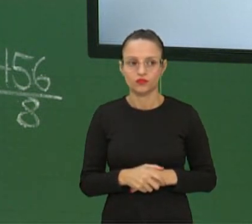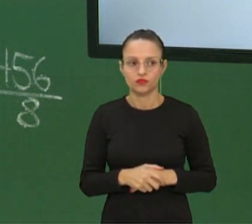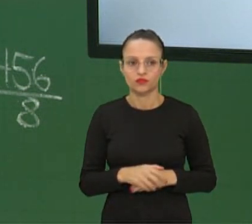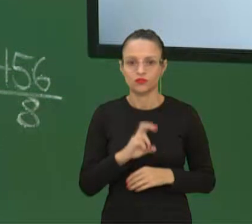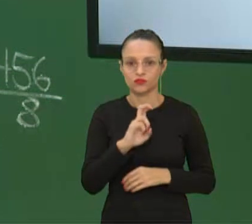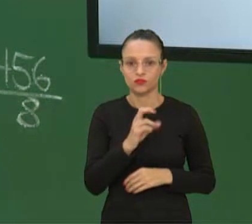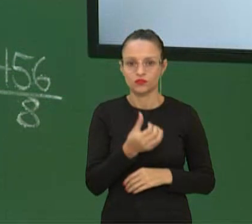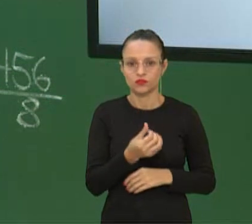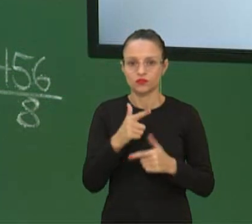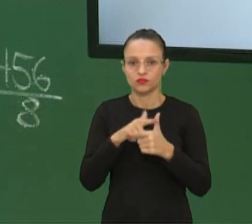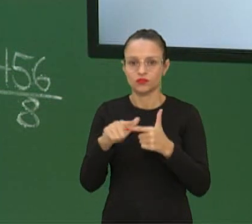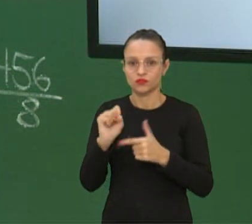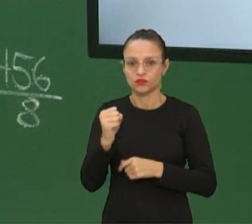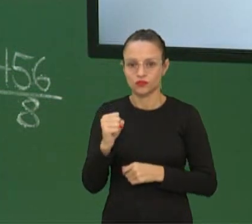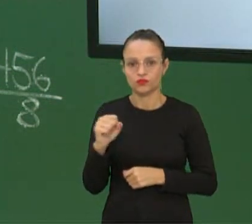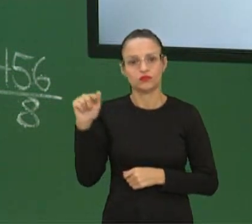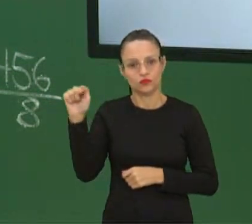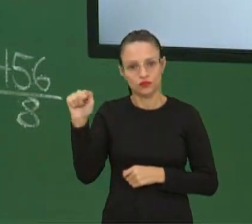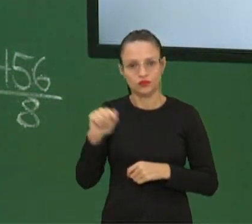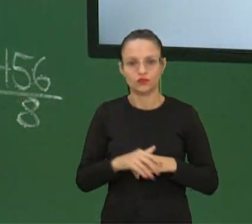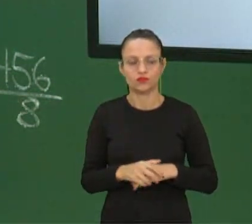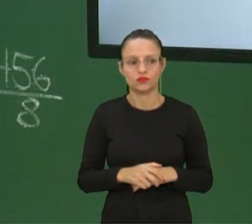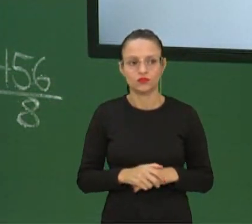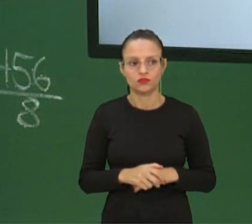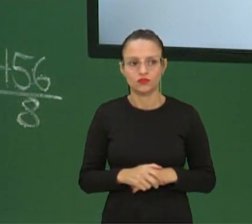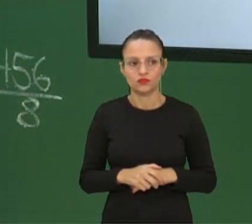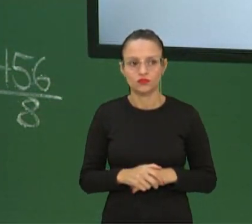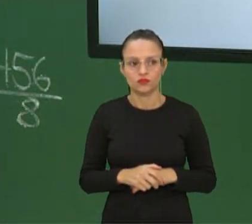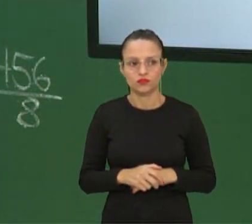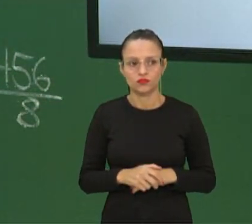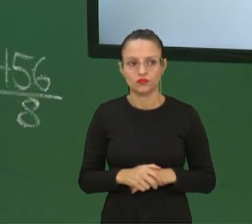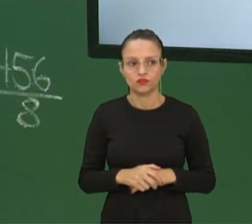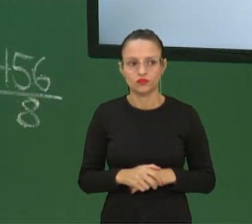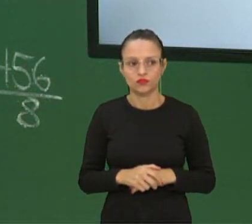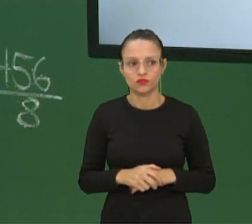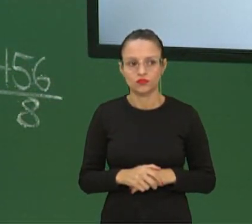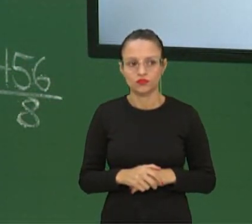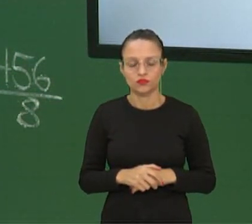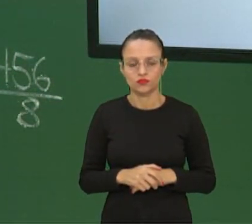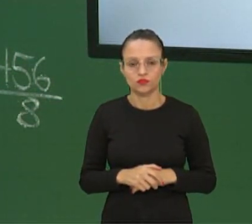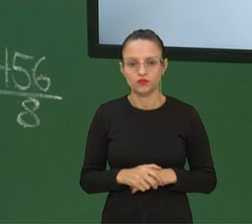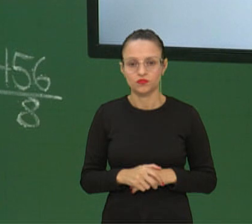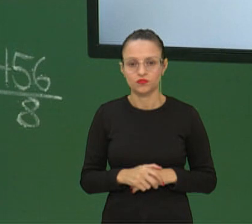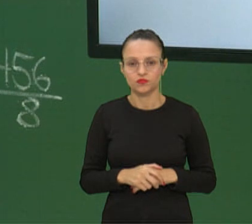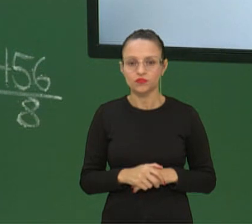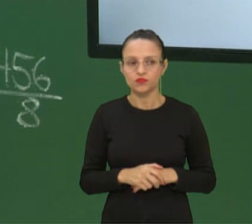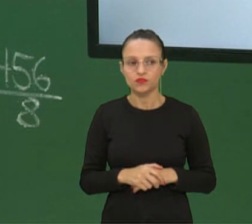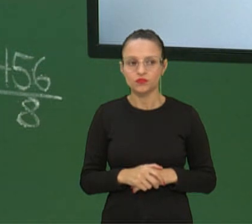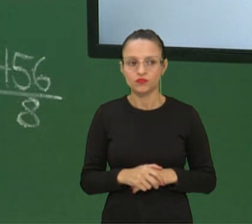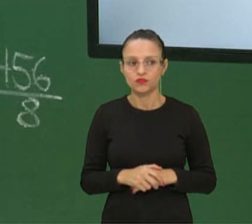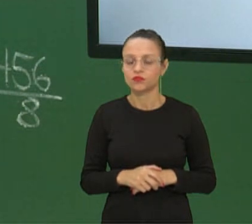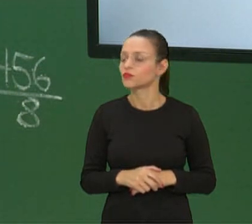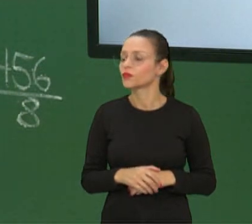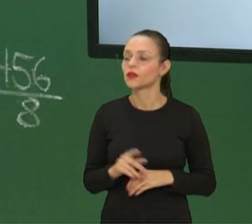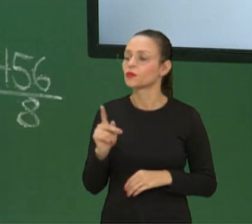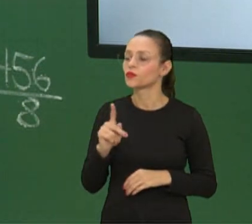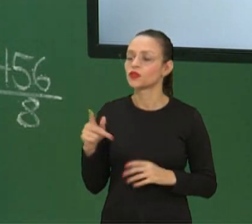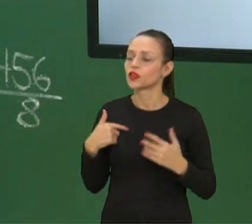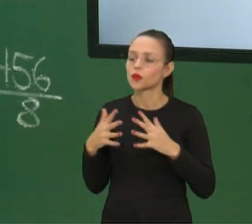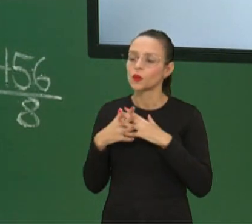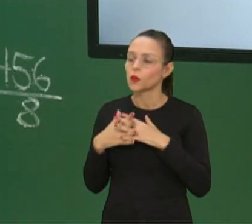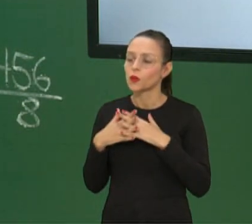56 dividido por 8 dá 7. 7 vezes 8 é 56, para 56 é 0. Ah, professor, mas eu me